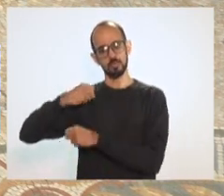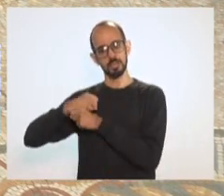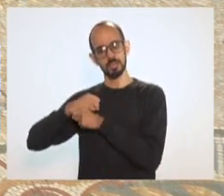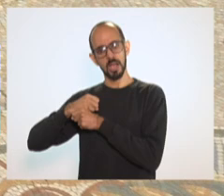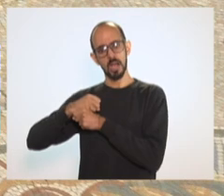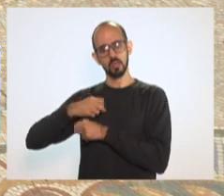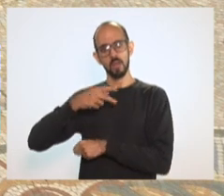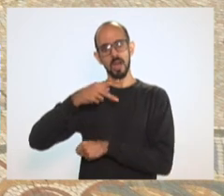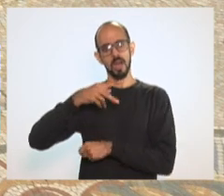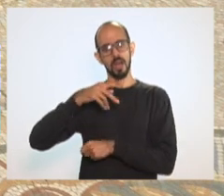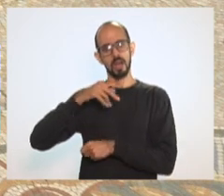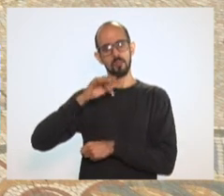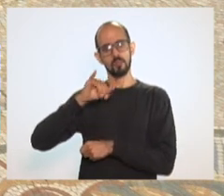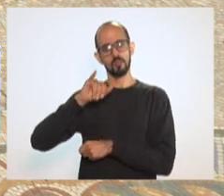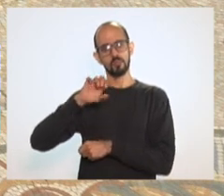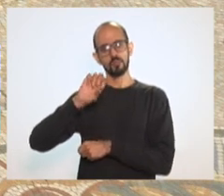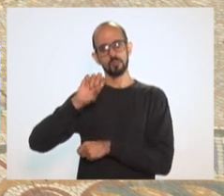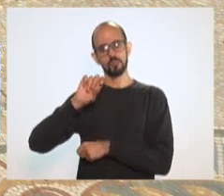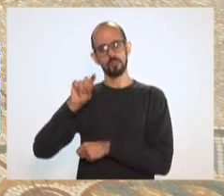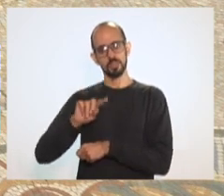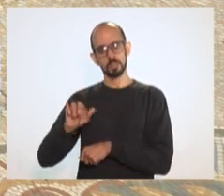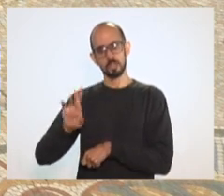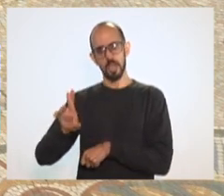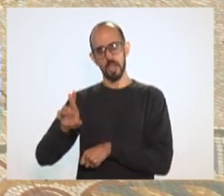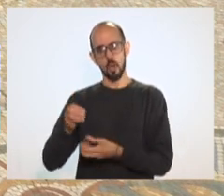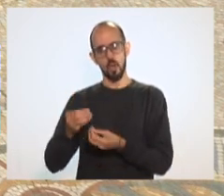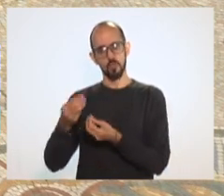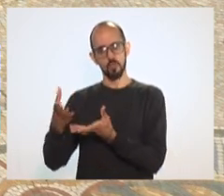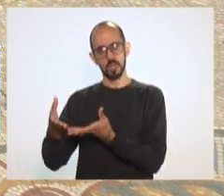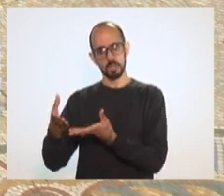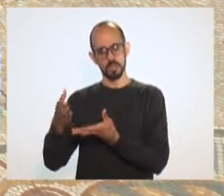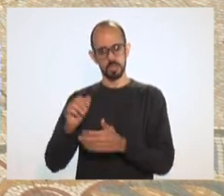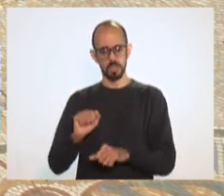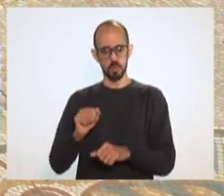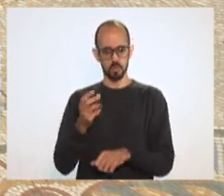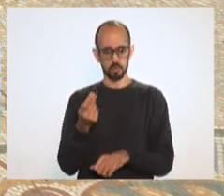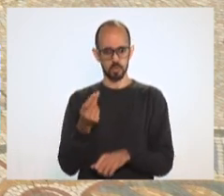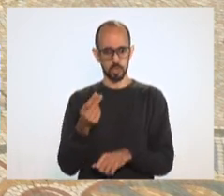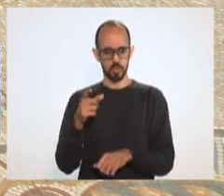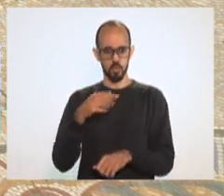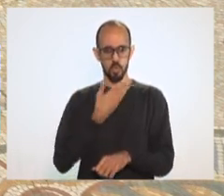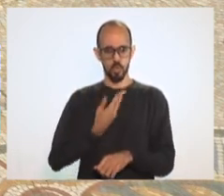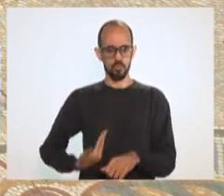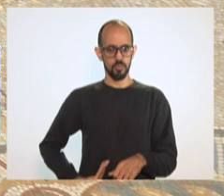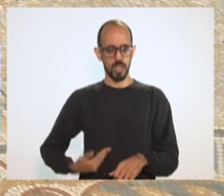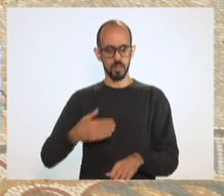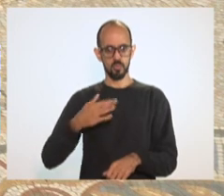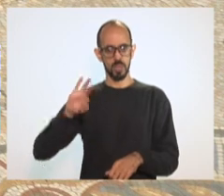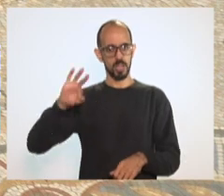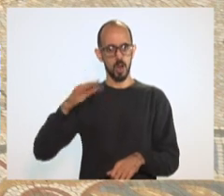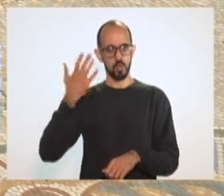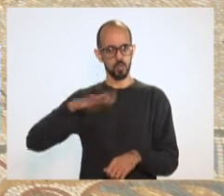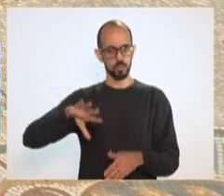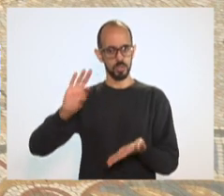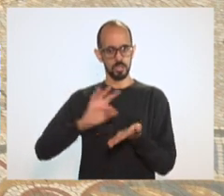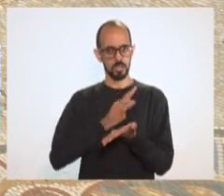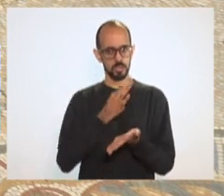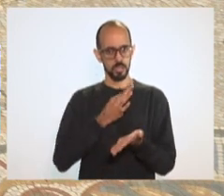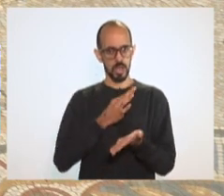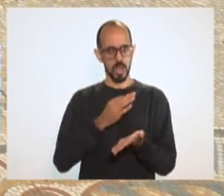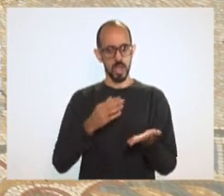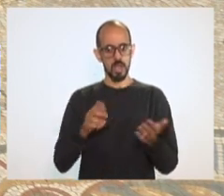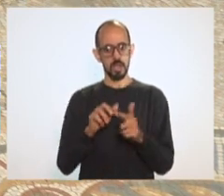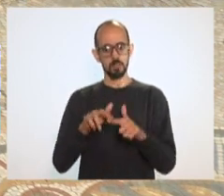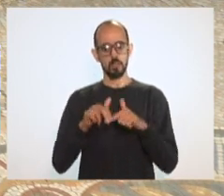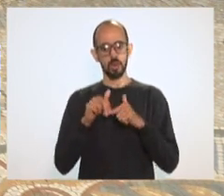70 milhões de doses para Jair Bolsonaro. O governo federal não quis assinar o contrato. Resultado, até